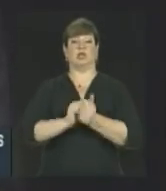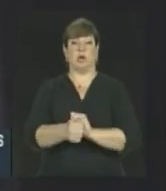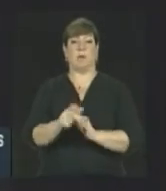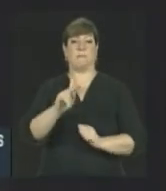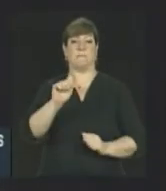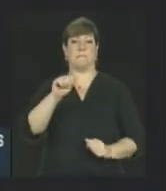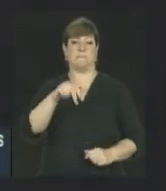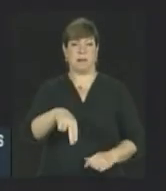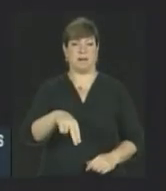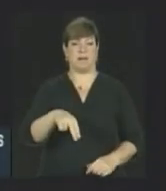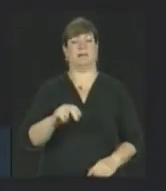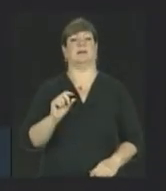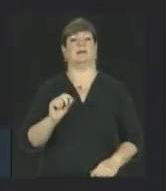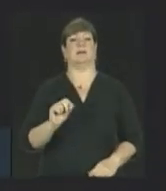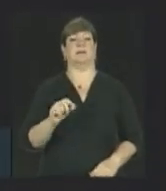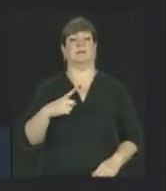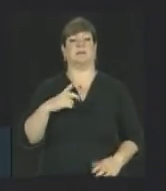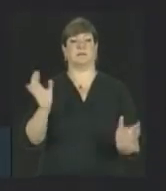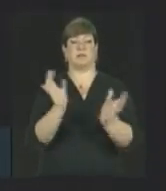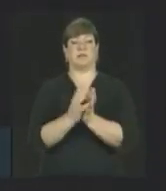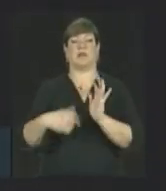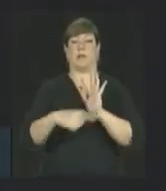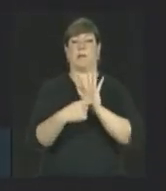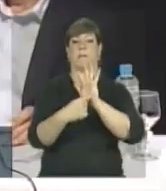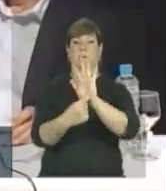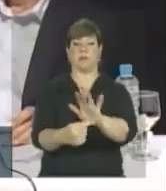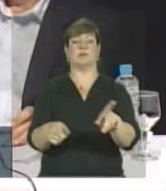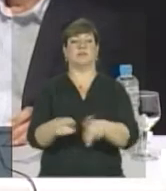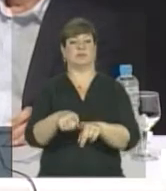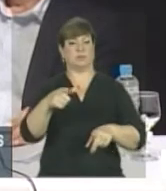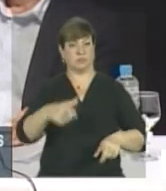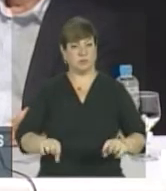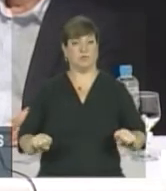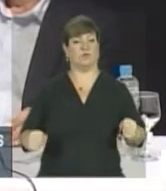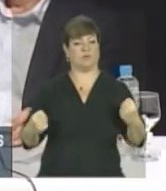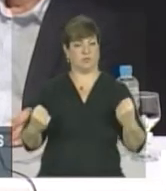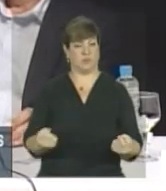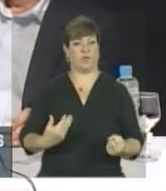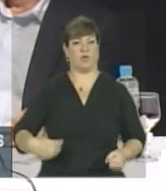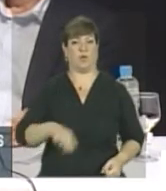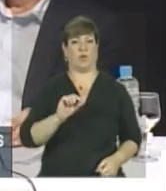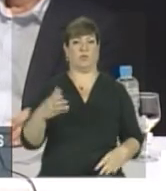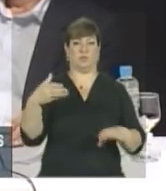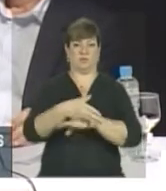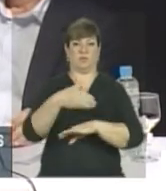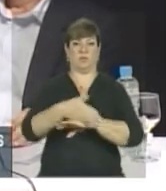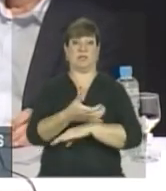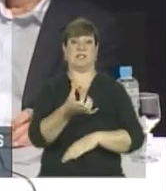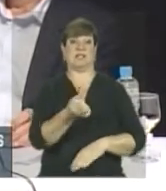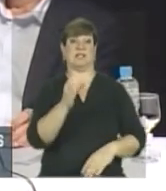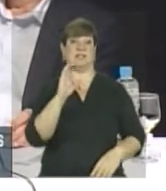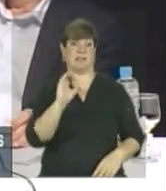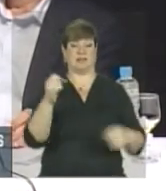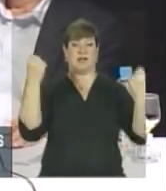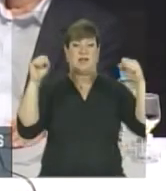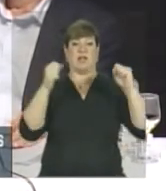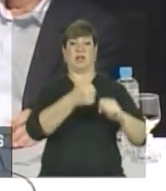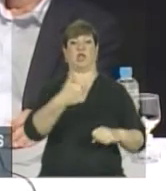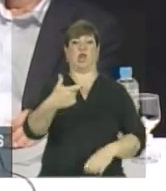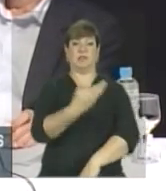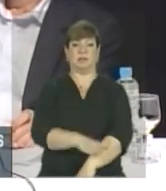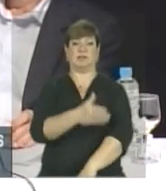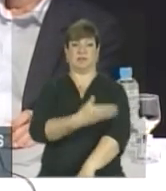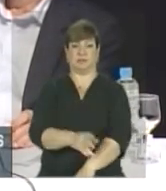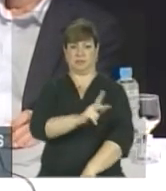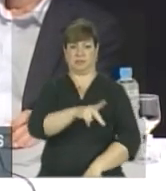Pan-Americanos, demonstramos mais uma vez a nossa força com a participação de 60 atletas e 12 treinadores, um